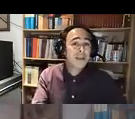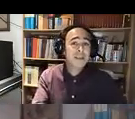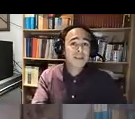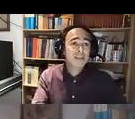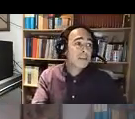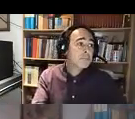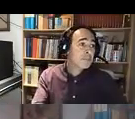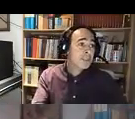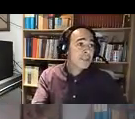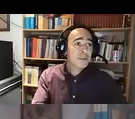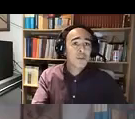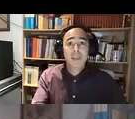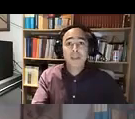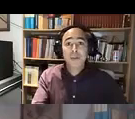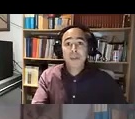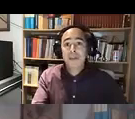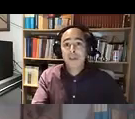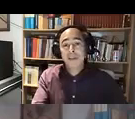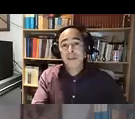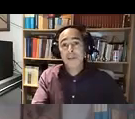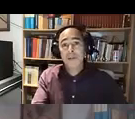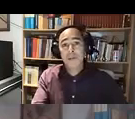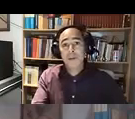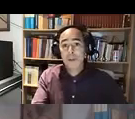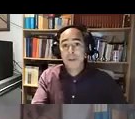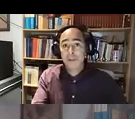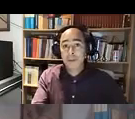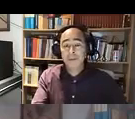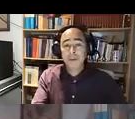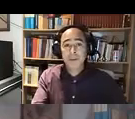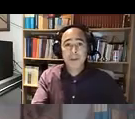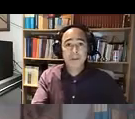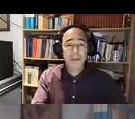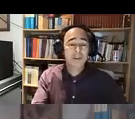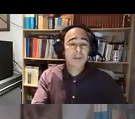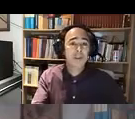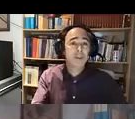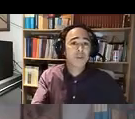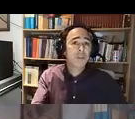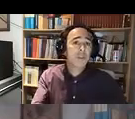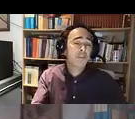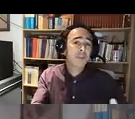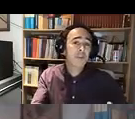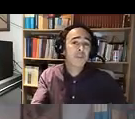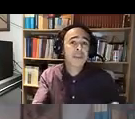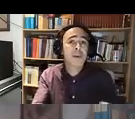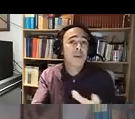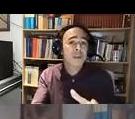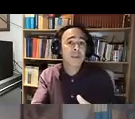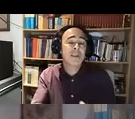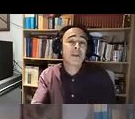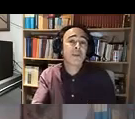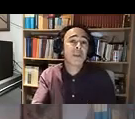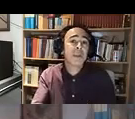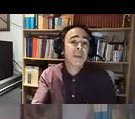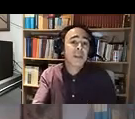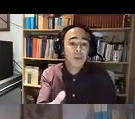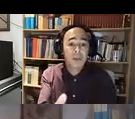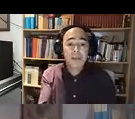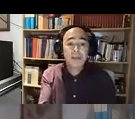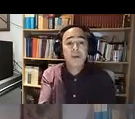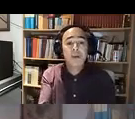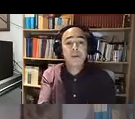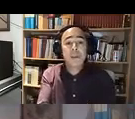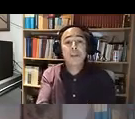de tempo em casa e com quase nenhuma necessidade para rua porque hoje em dia as coisas funcionam de cima dessa forma Pois é possível fazer remotamente até